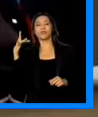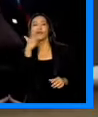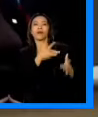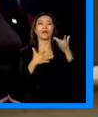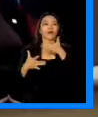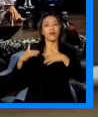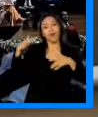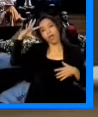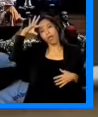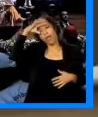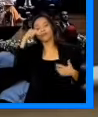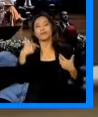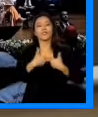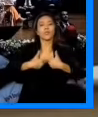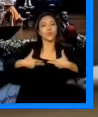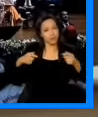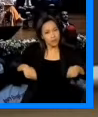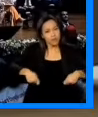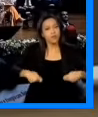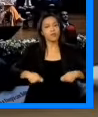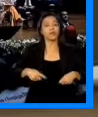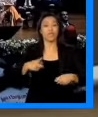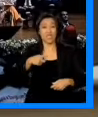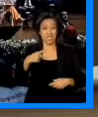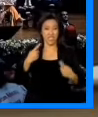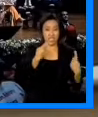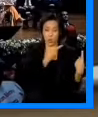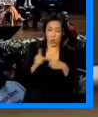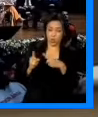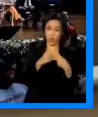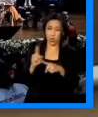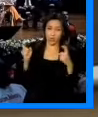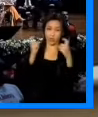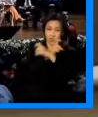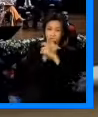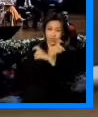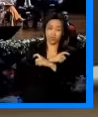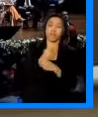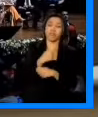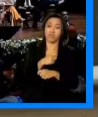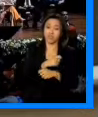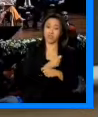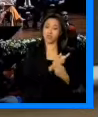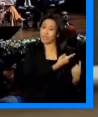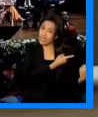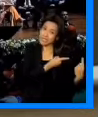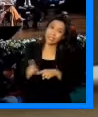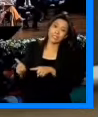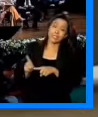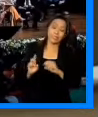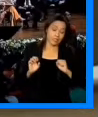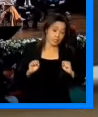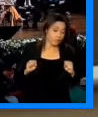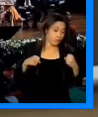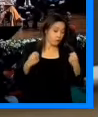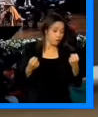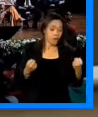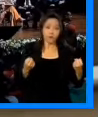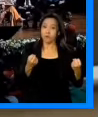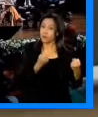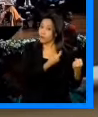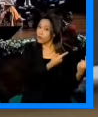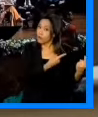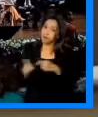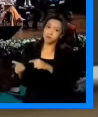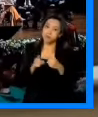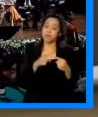E esse combate a essas mentiras é uma constante que nos exige muita energia e muita